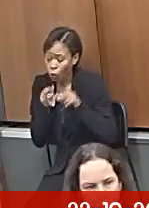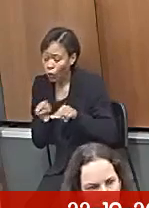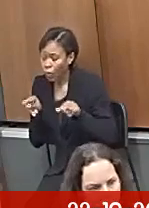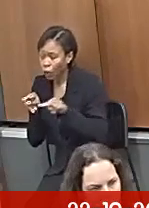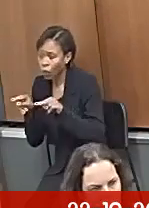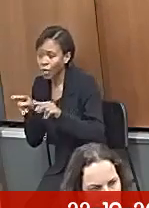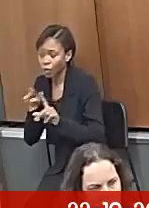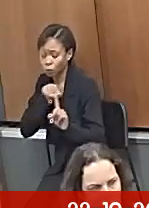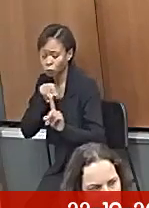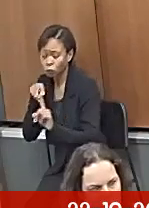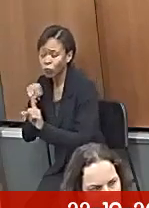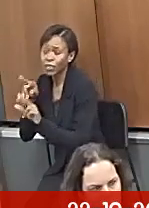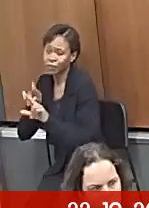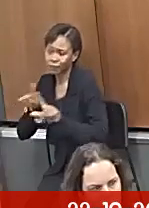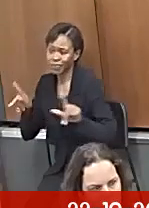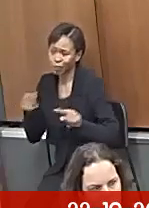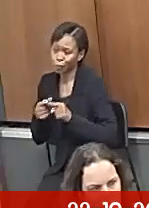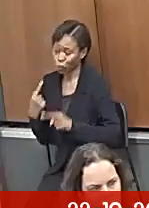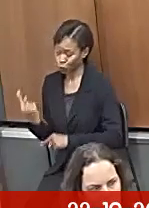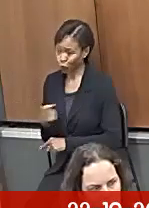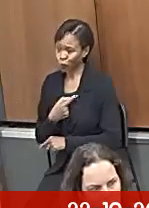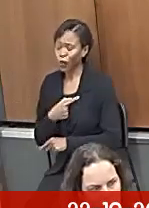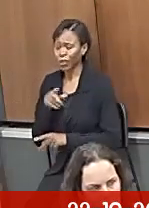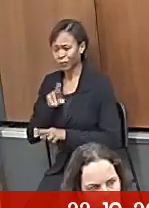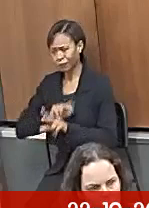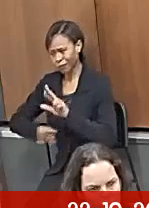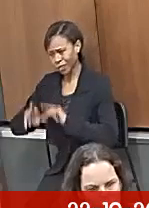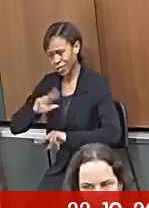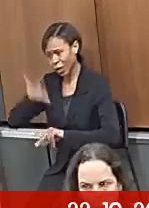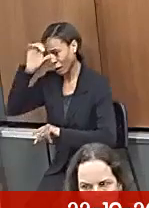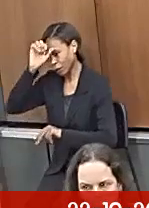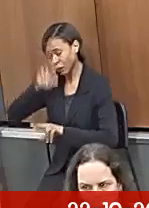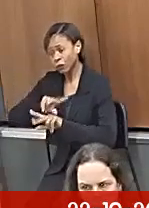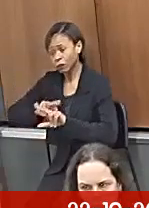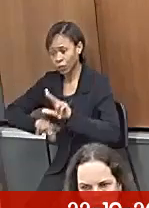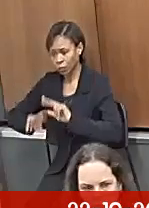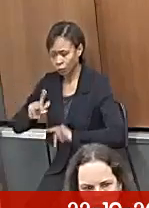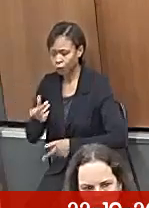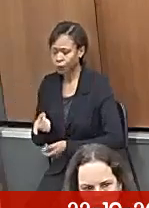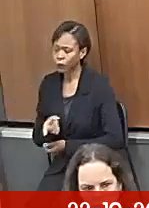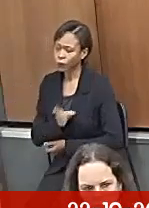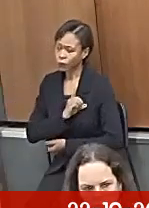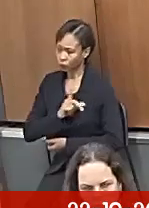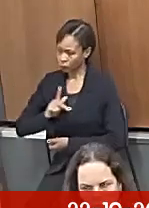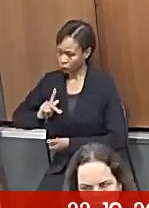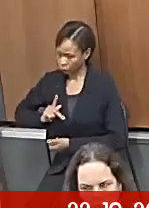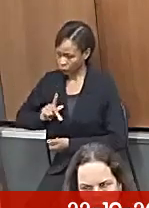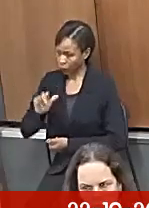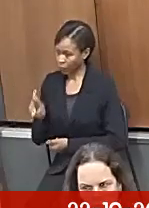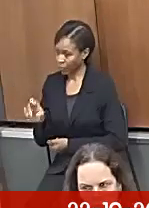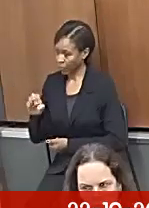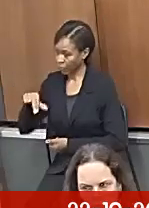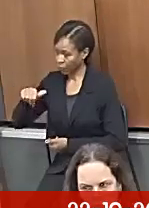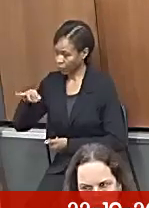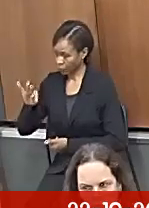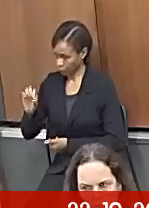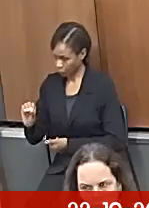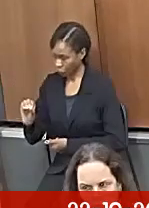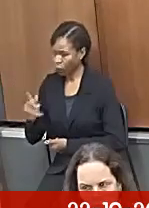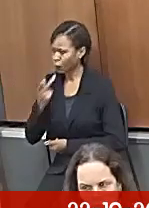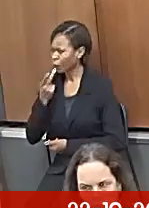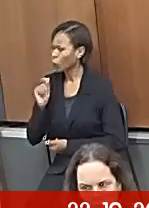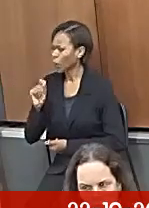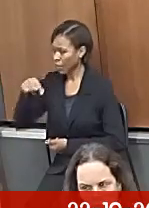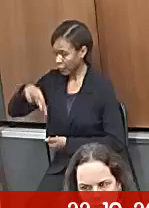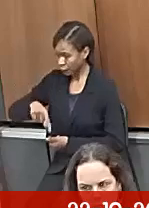diferentes, aprendemos de maneiras diferentes e em tempos diferentes. O defensor público Renato Areias conta que em Minas,